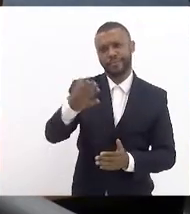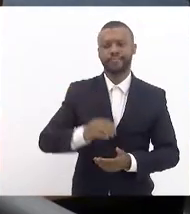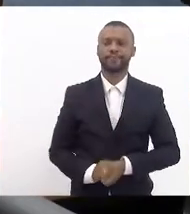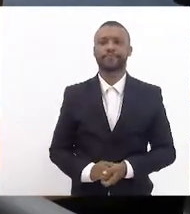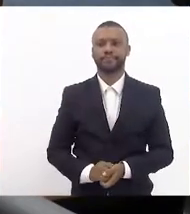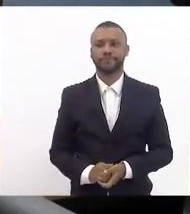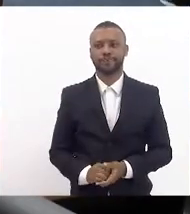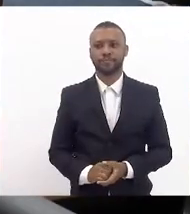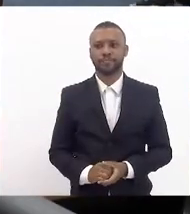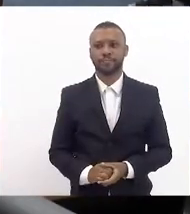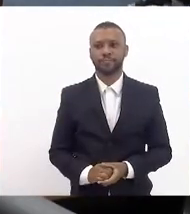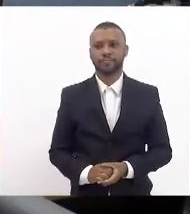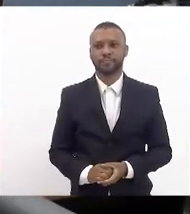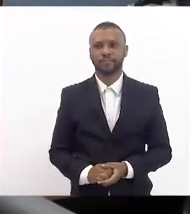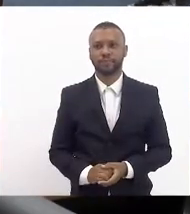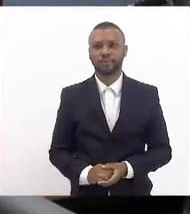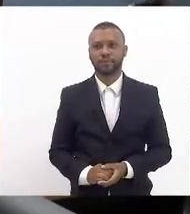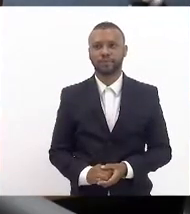Calma.